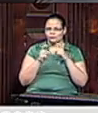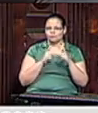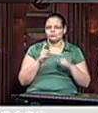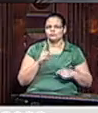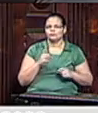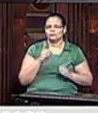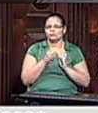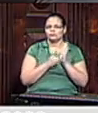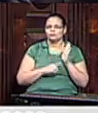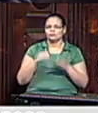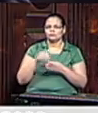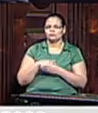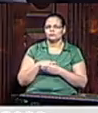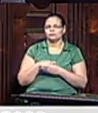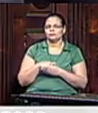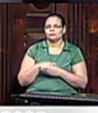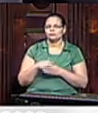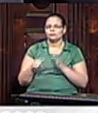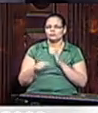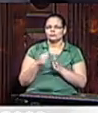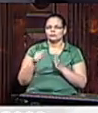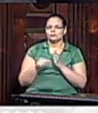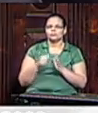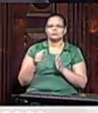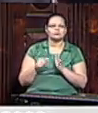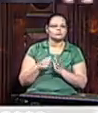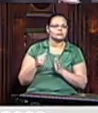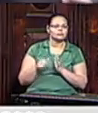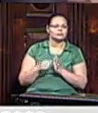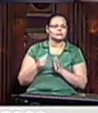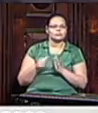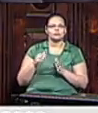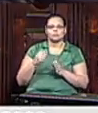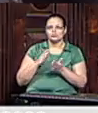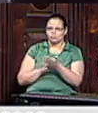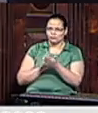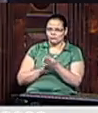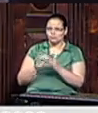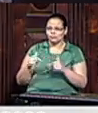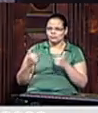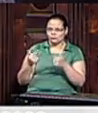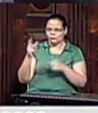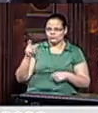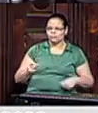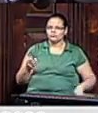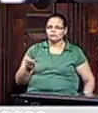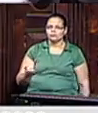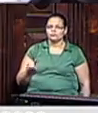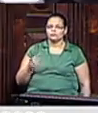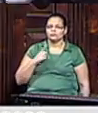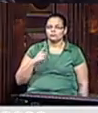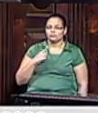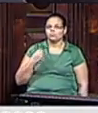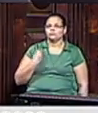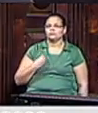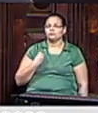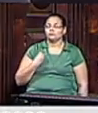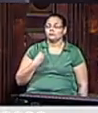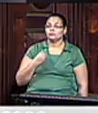Paulo Ramos. Senhor presidente, primeiro cumprimentar os autores pela iniciativa. Mas tive a